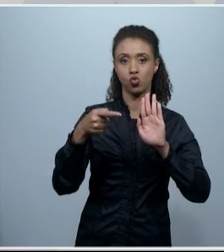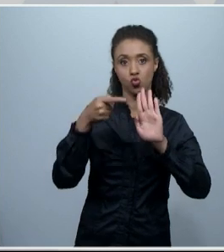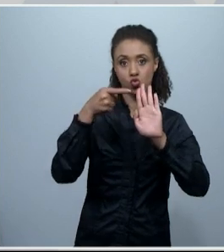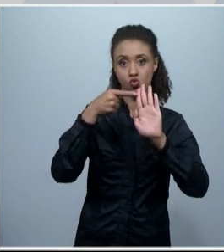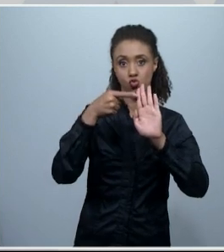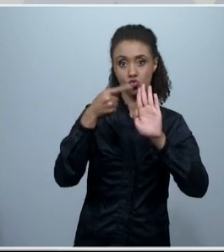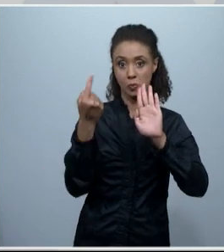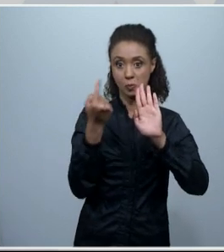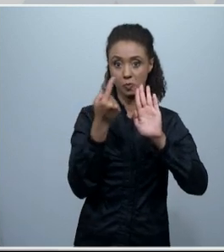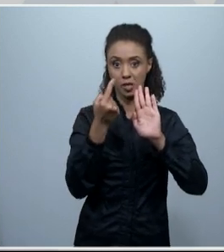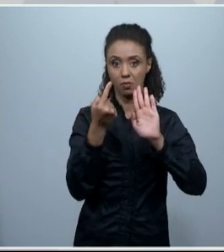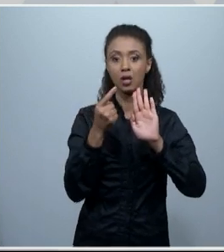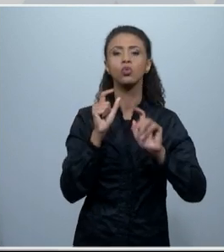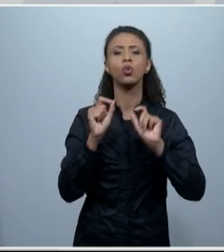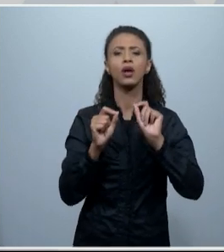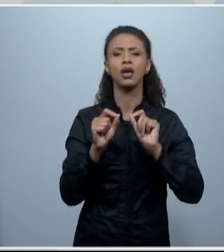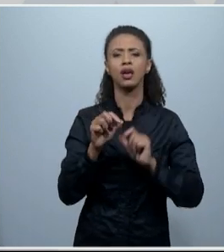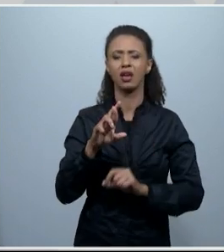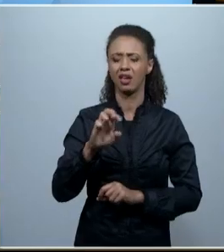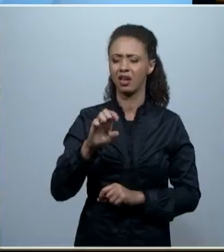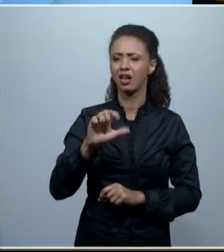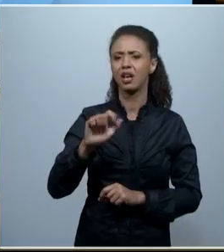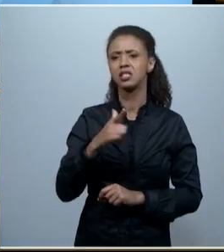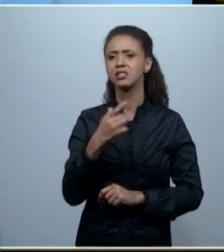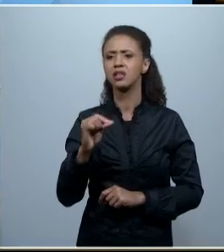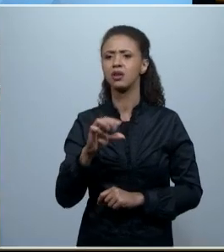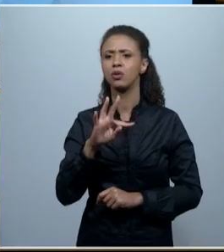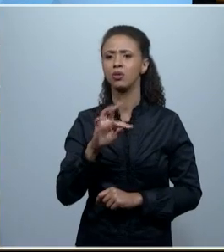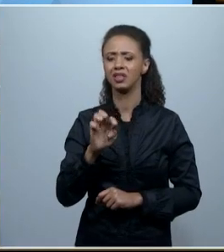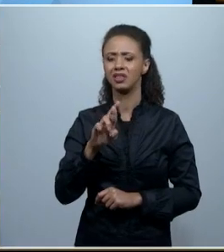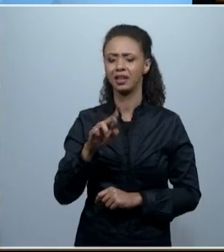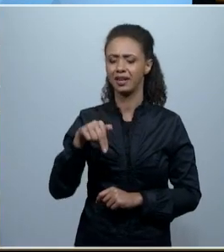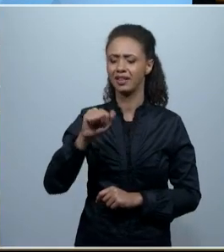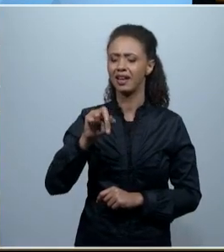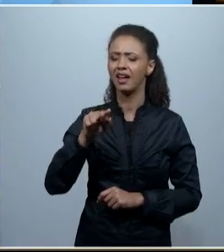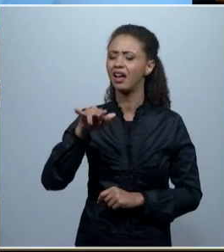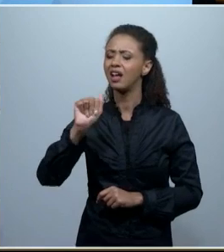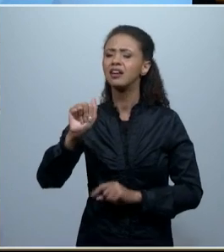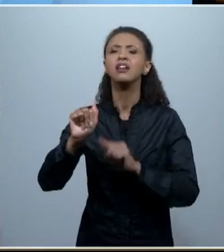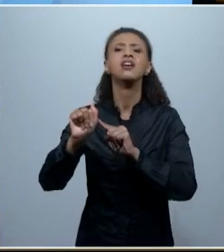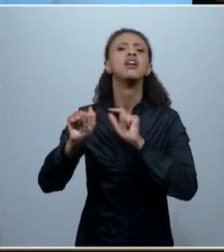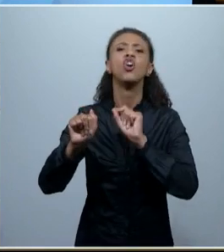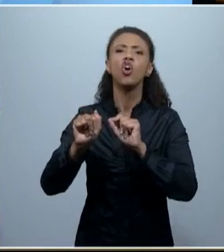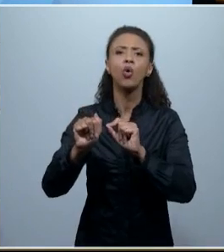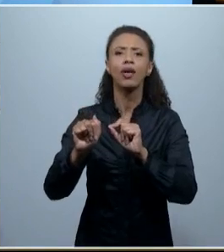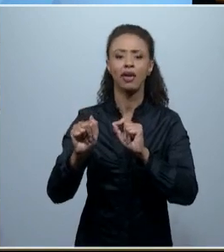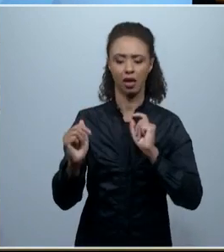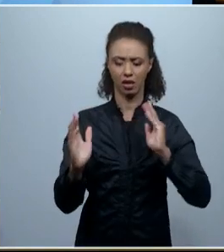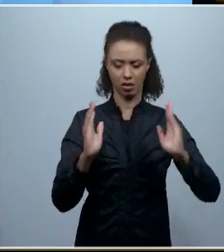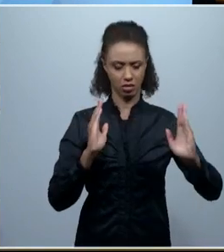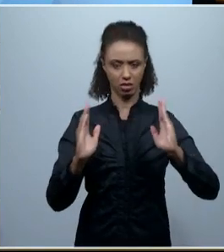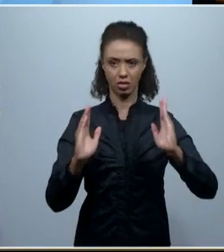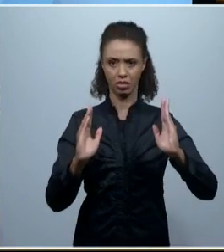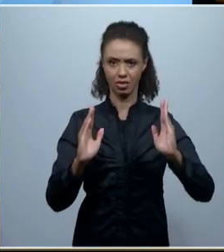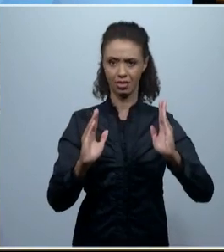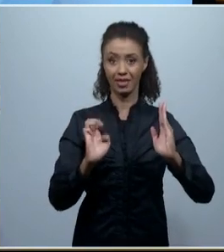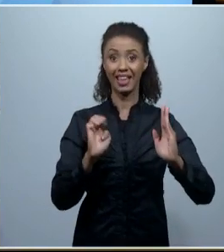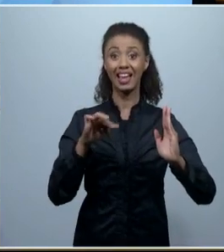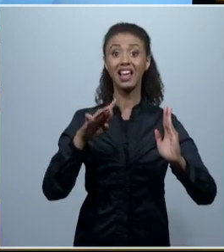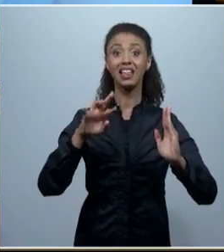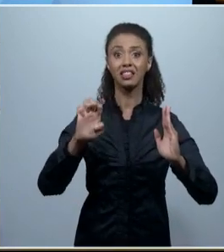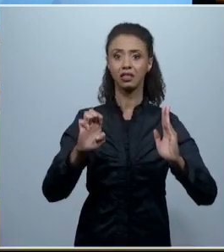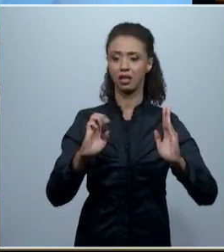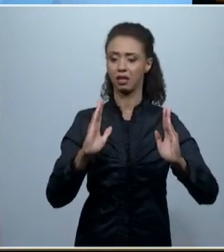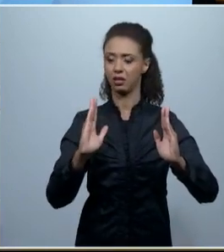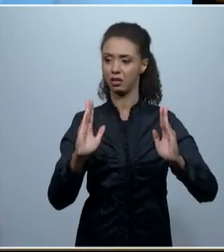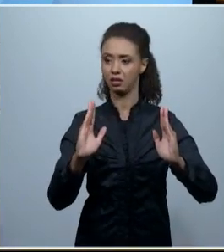relação ter na área ou seja o conceito de estar entre a eu percebi pelas perguntas que foram enviadas que tem